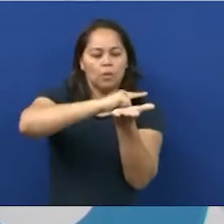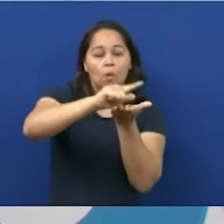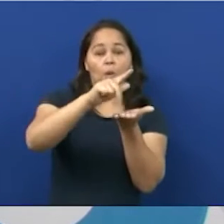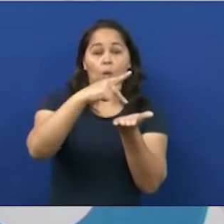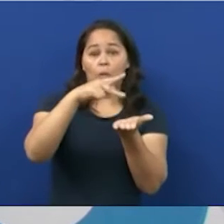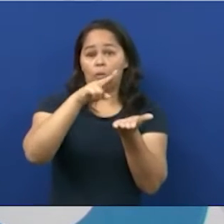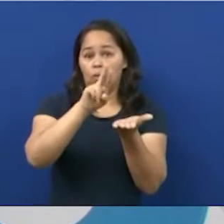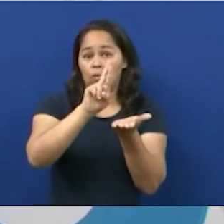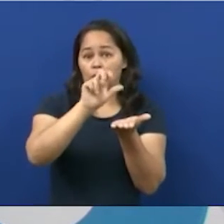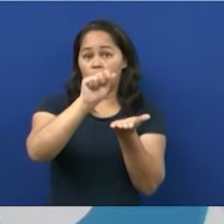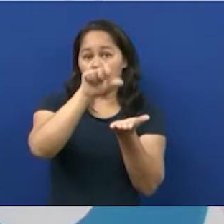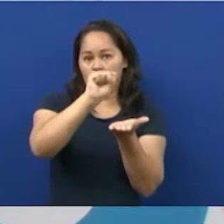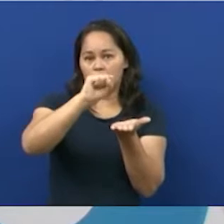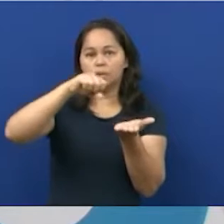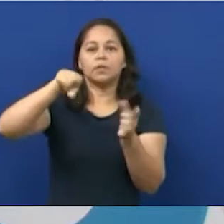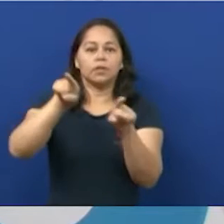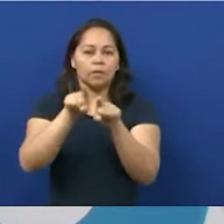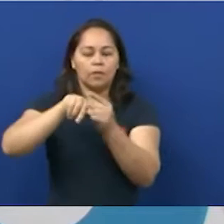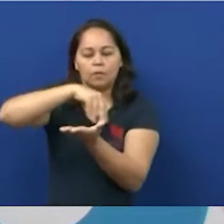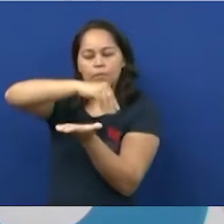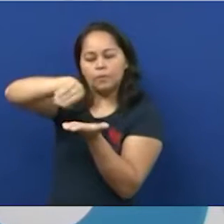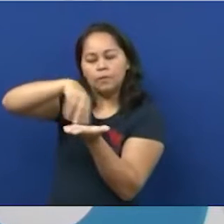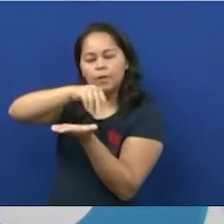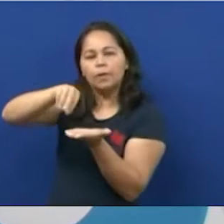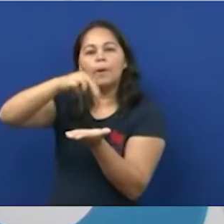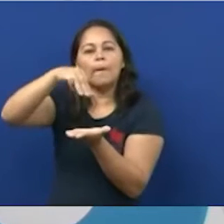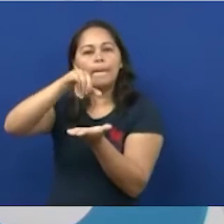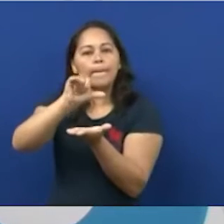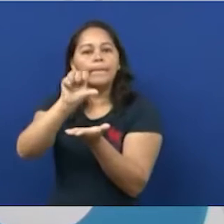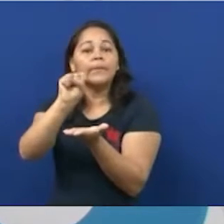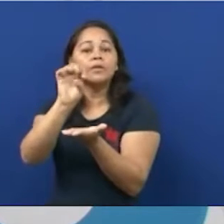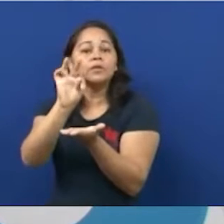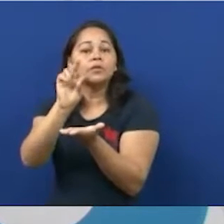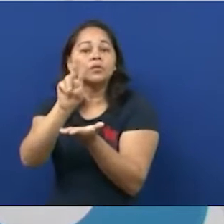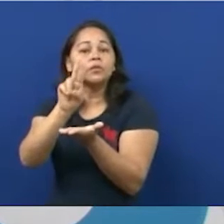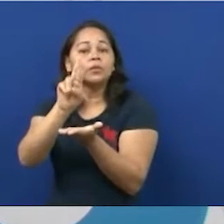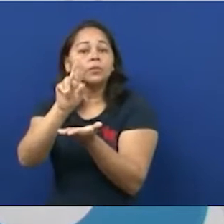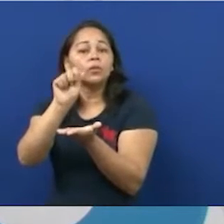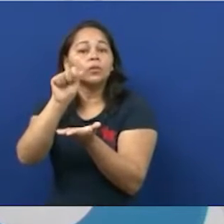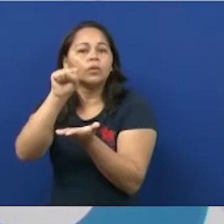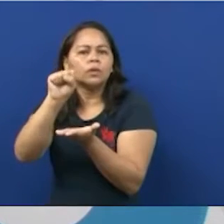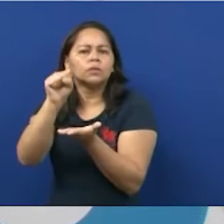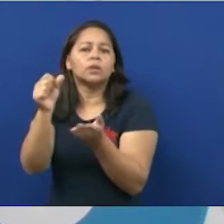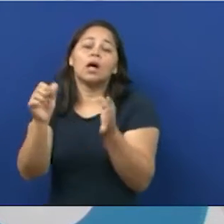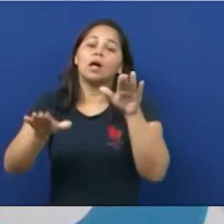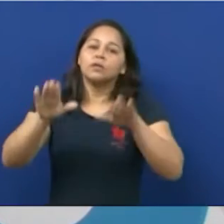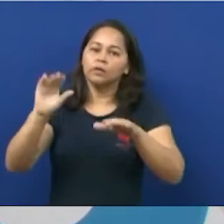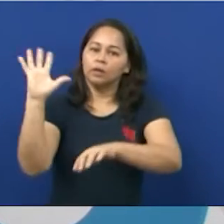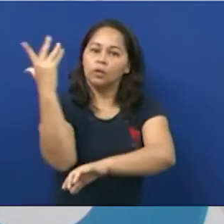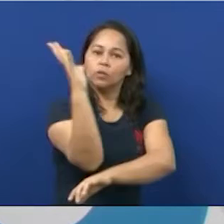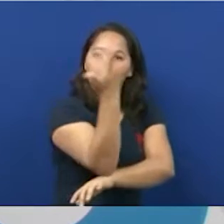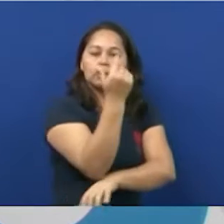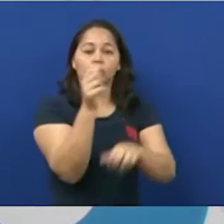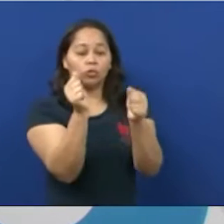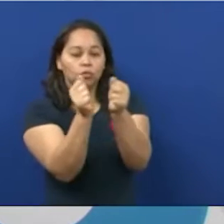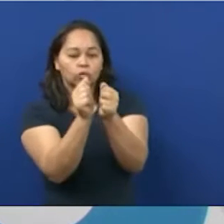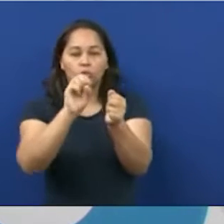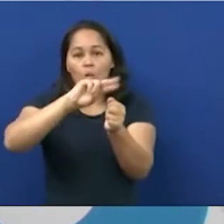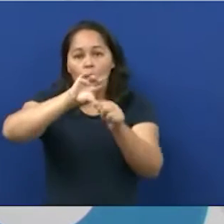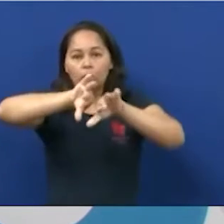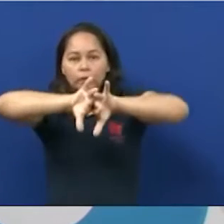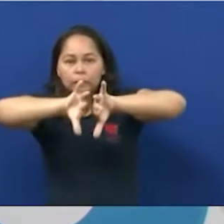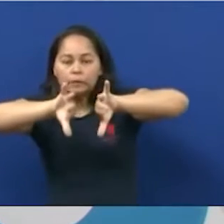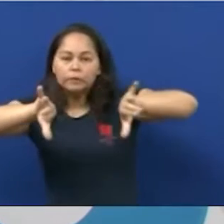de substâncias e essas substâncias, na grande maioria das vezes, elas estão juntas e misturadas, precisando se